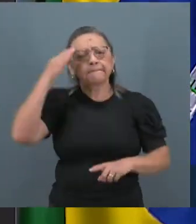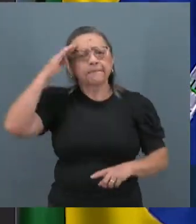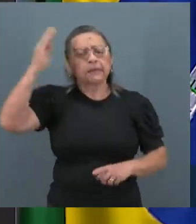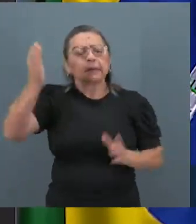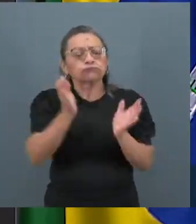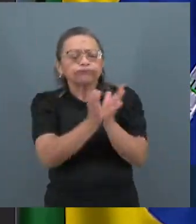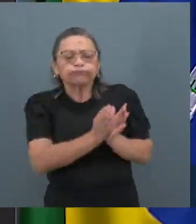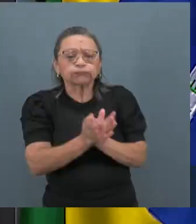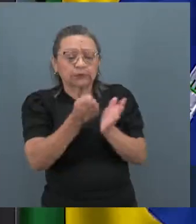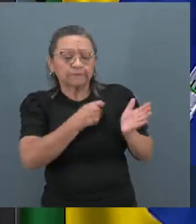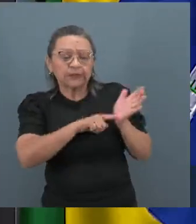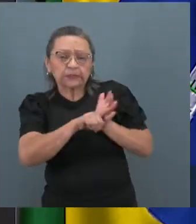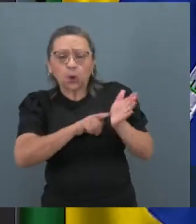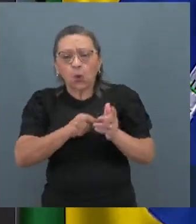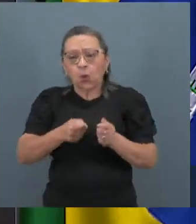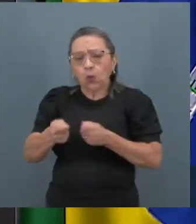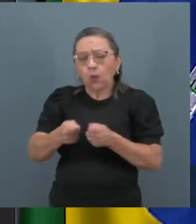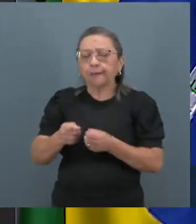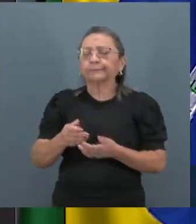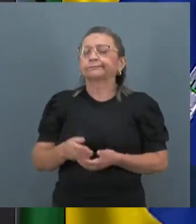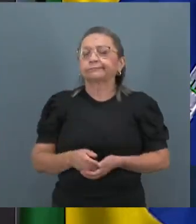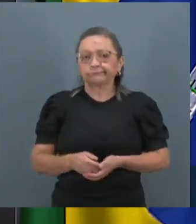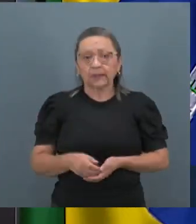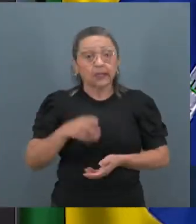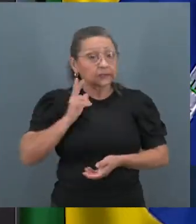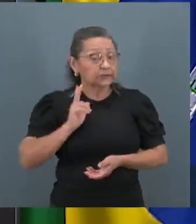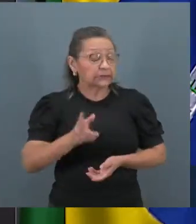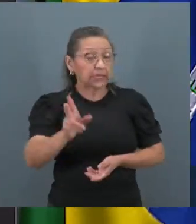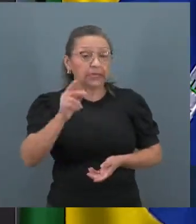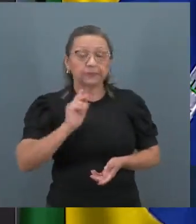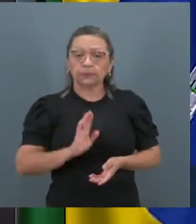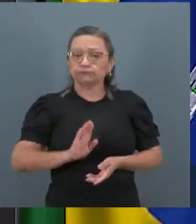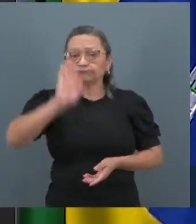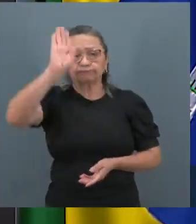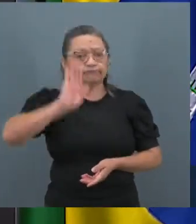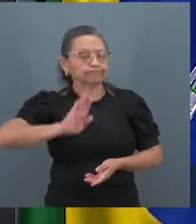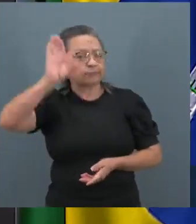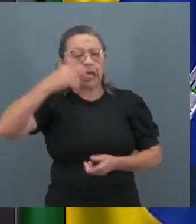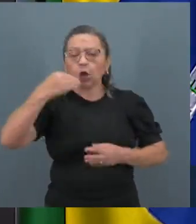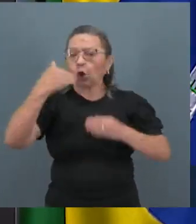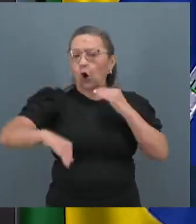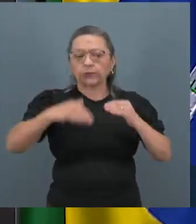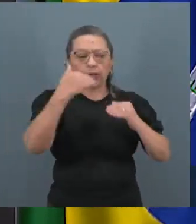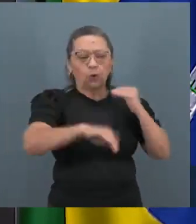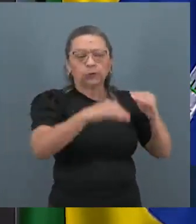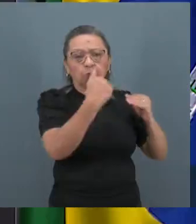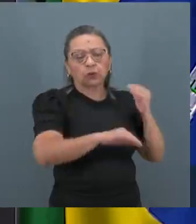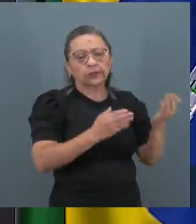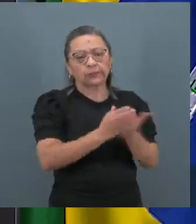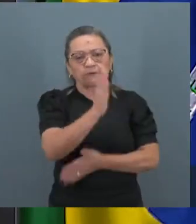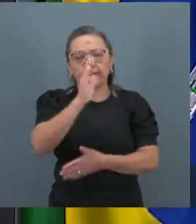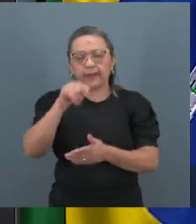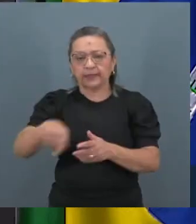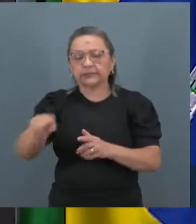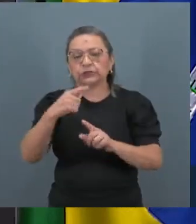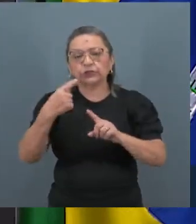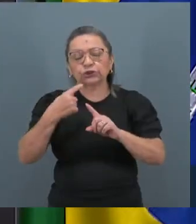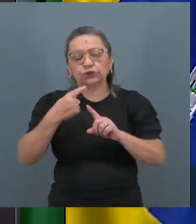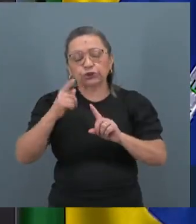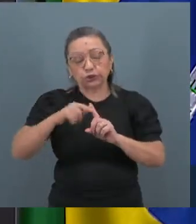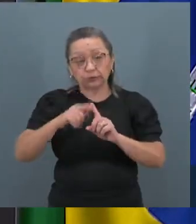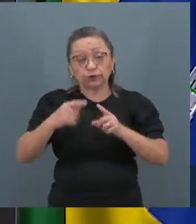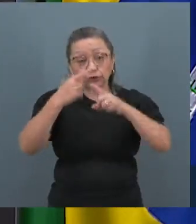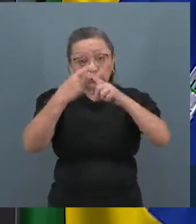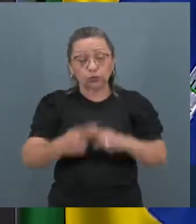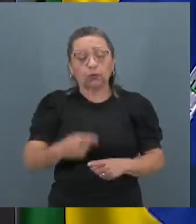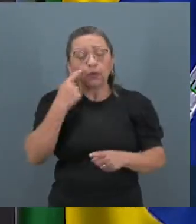controle sempre se manifestaram contrárias à legalização da jogatina. Organizações